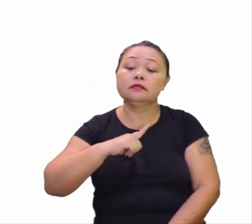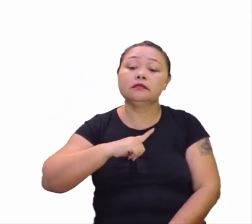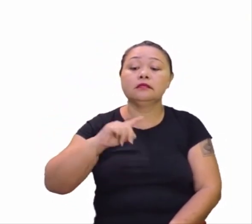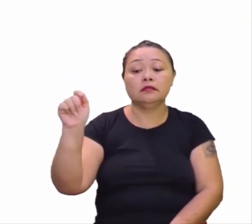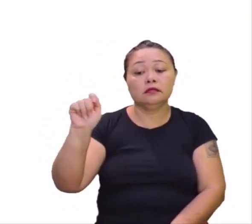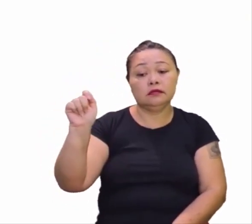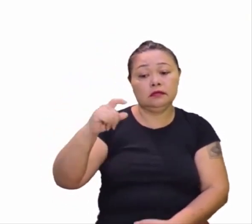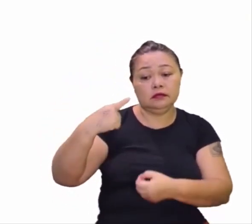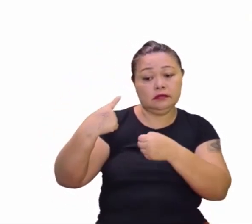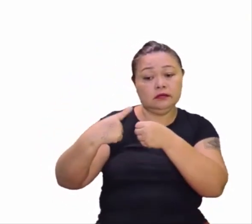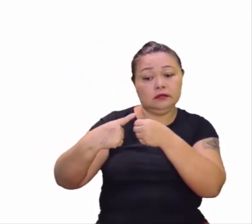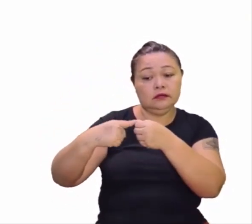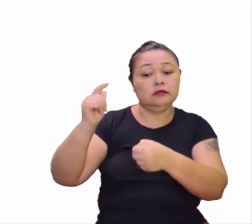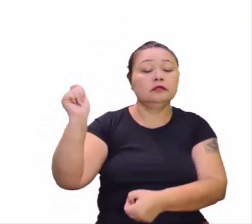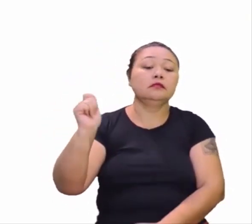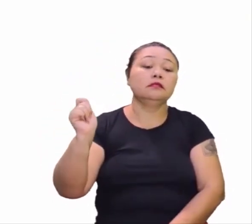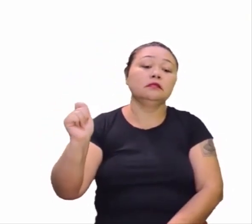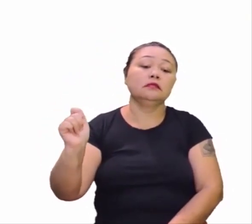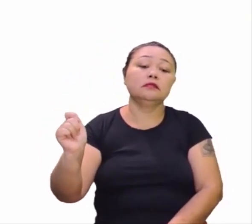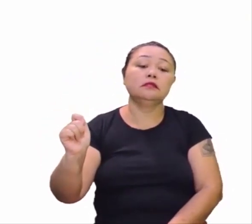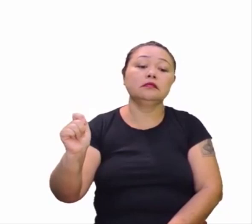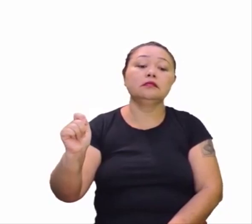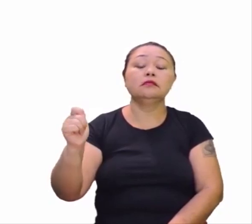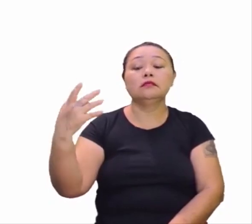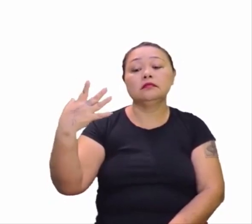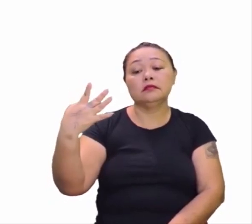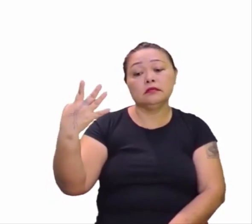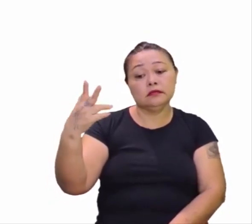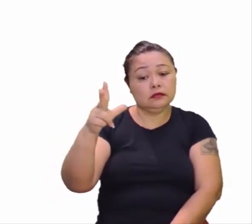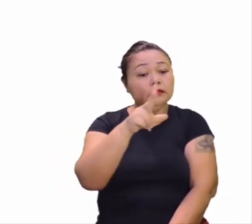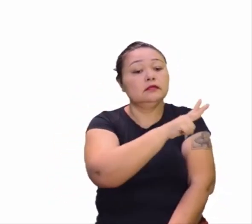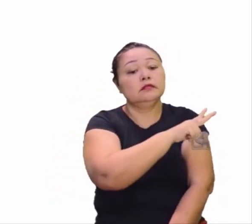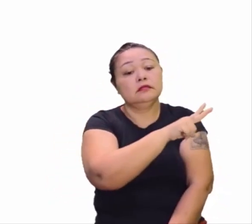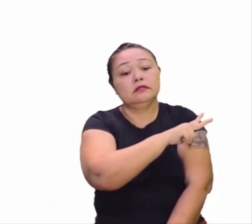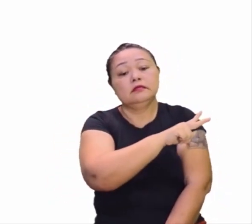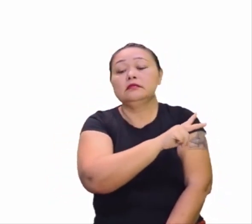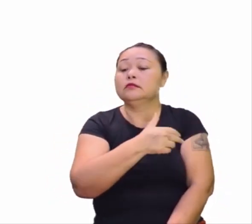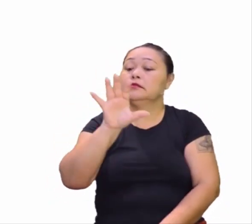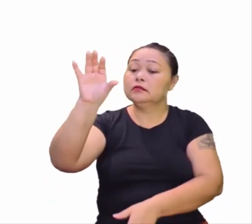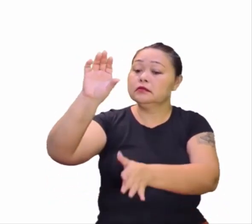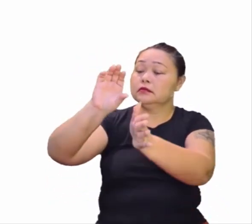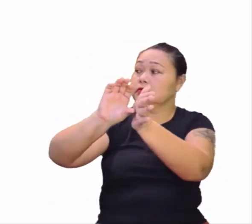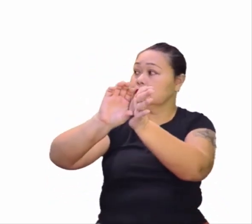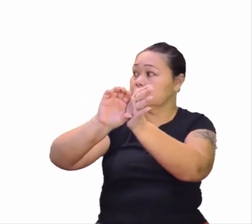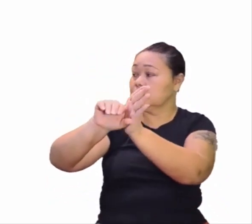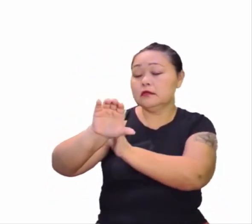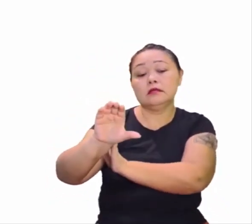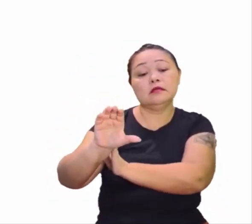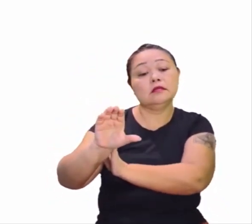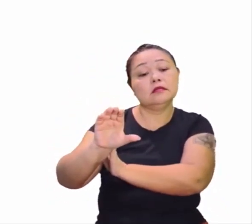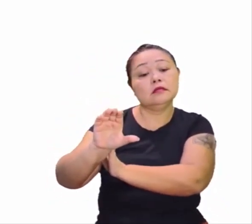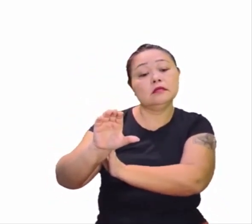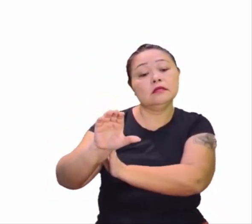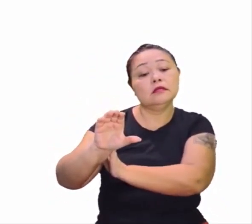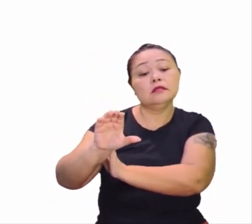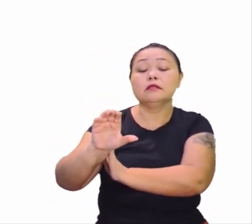Depois vem Ariquemes. Quarto lugar, Vilhena. Quinto lugar,